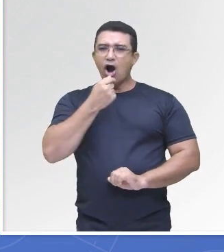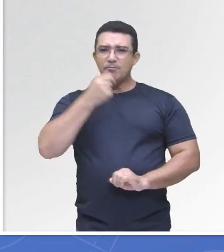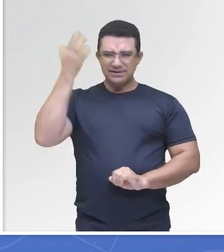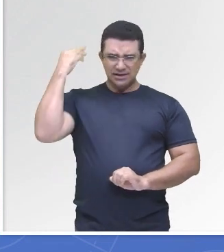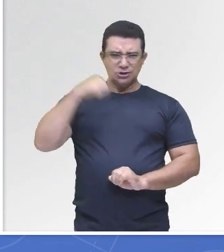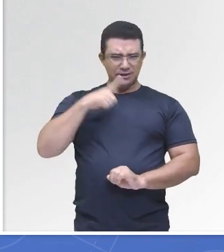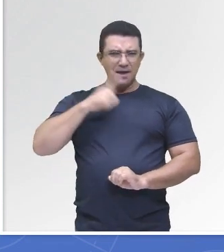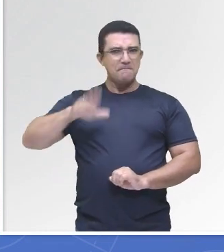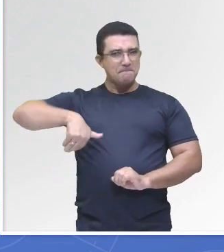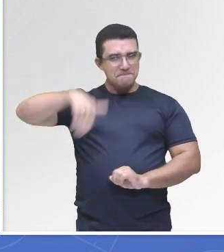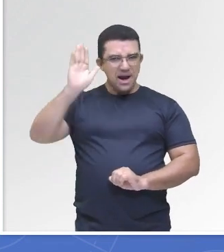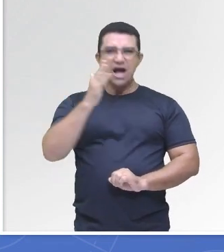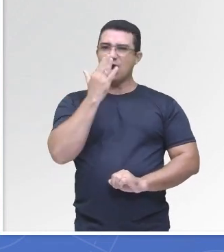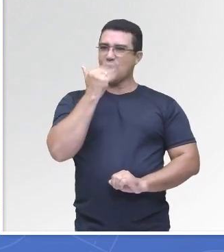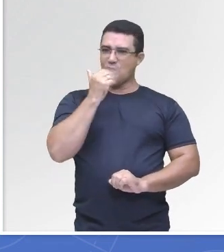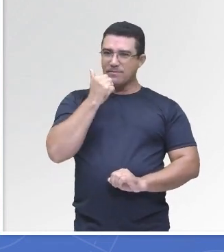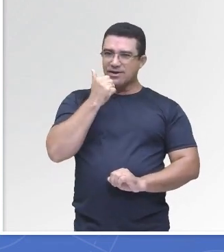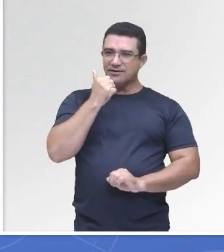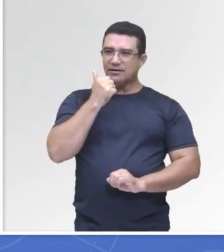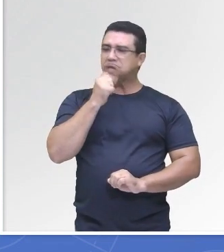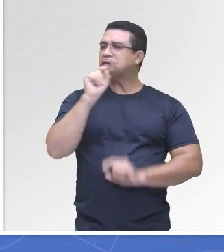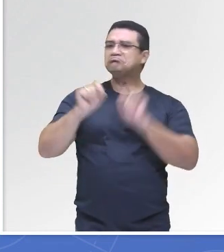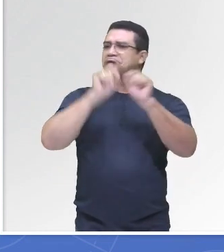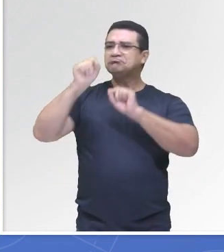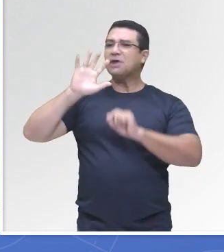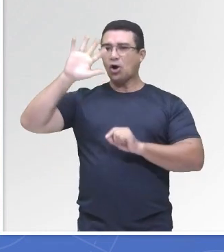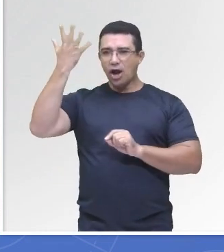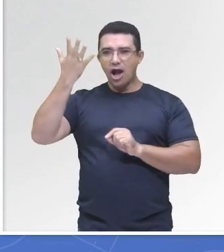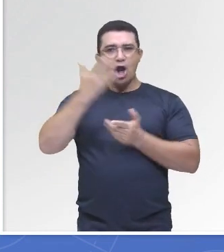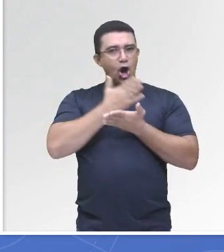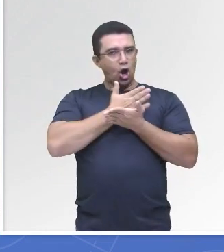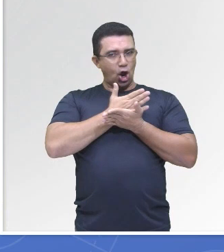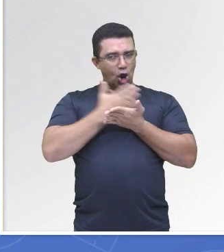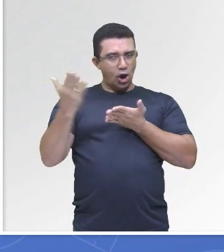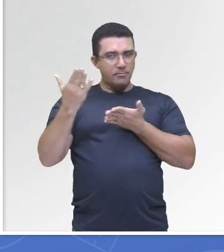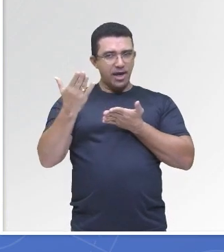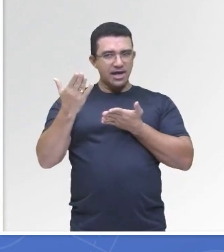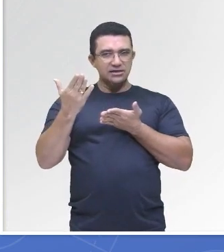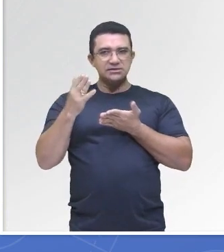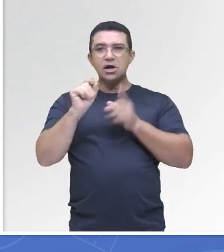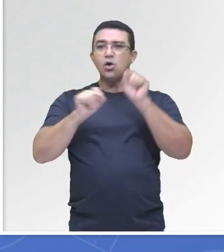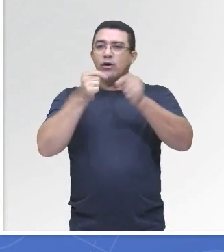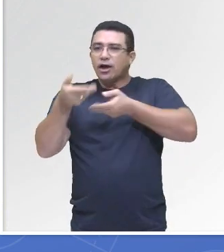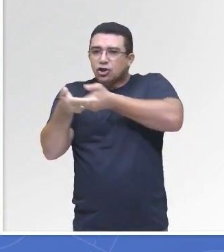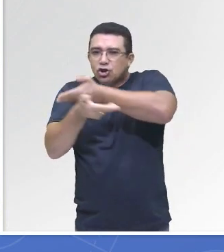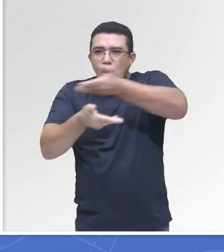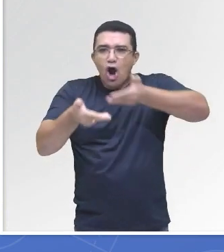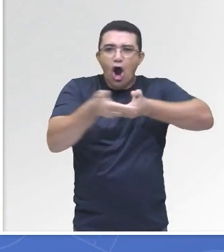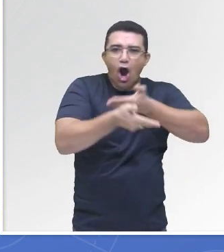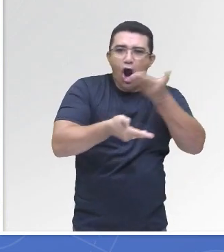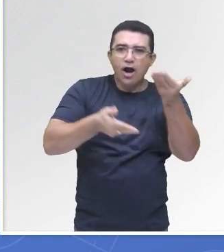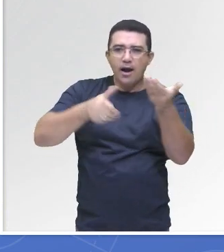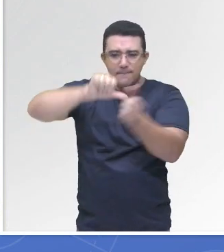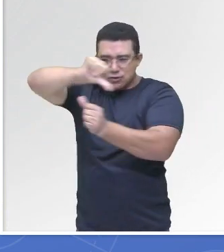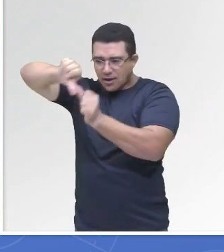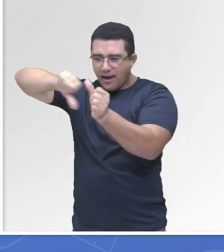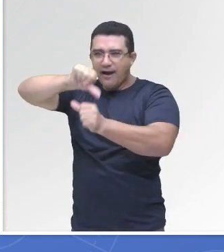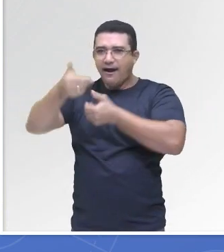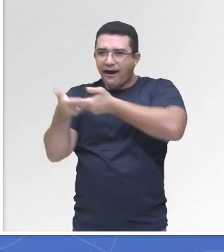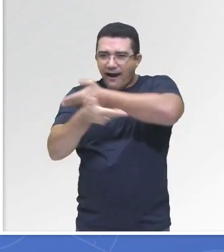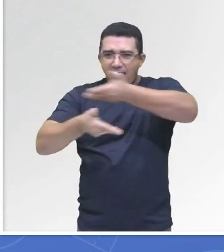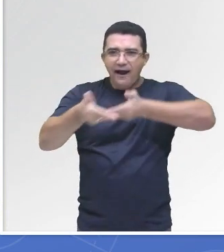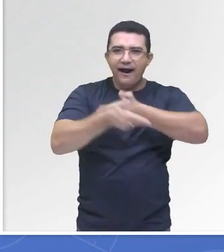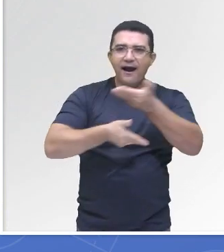ele precisava, o que que vai acontecer? Ele vai começar a estabelecer as trocas, o escambo. Essas trocas